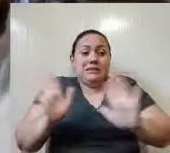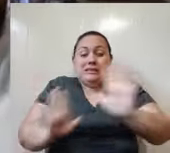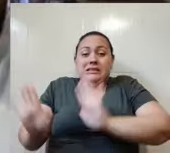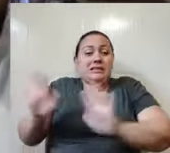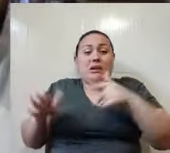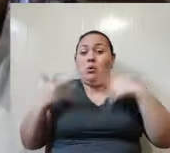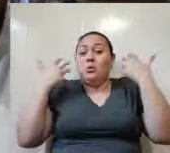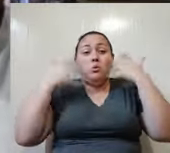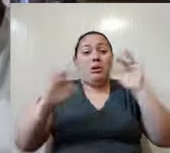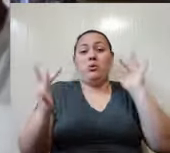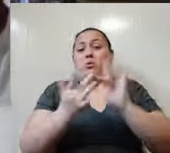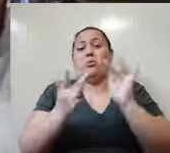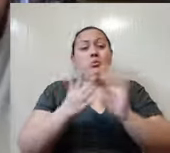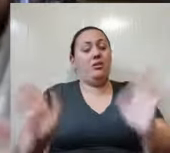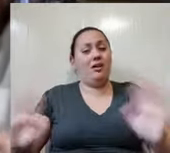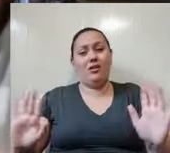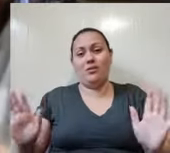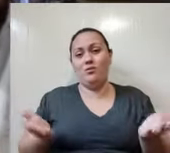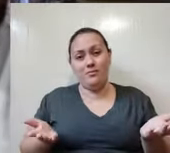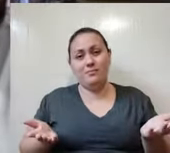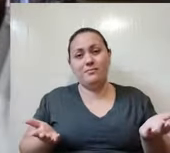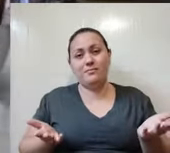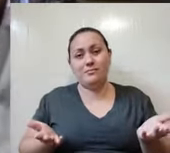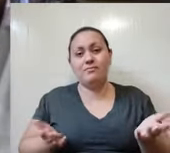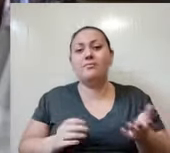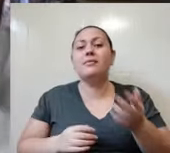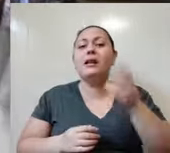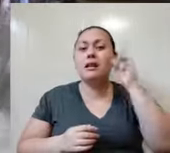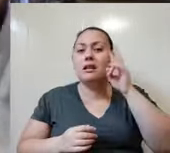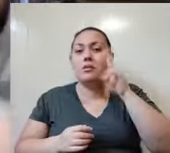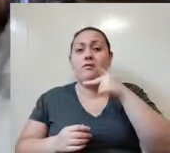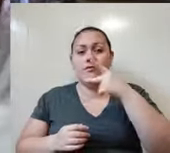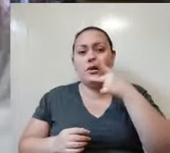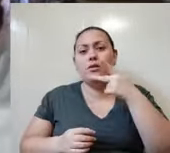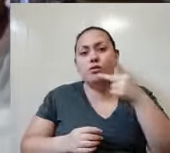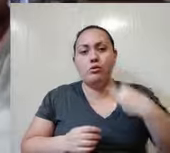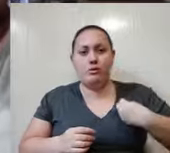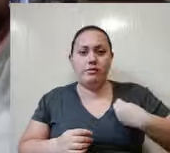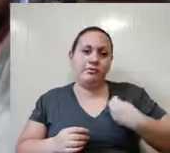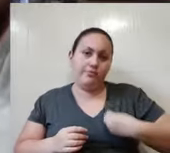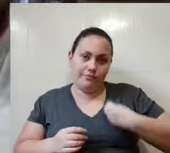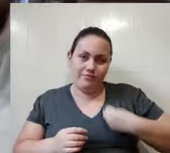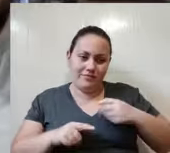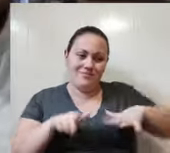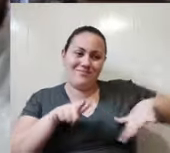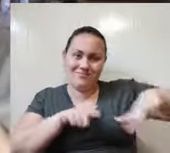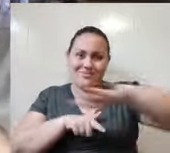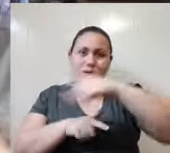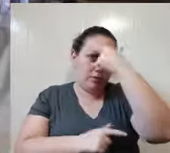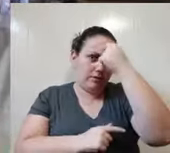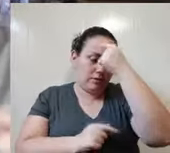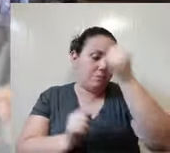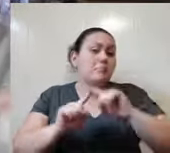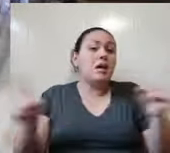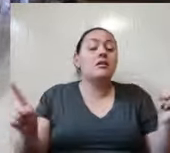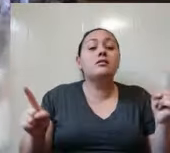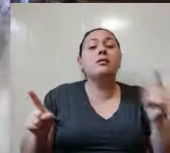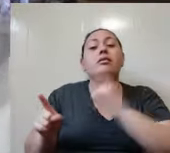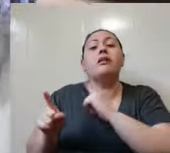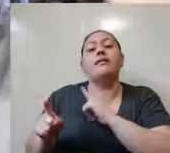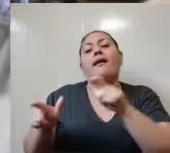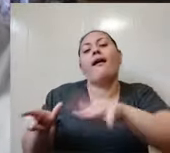das contas, a gente está falando do meio universitário, mas a gente pode levar isso para as outras áreas. Quantas pessoas não se sentem